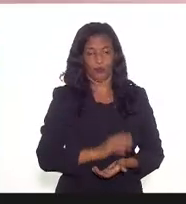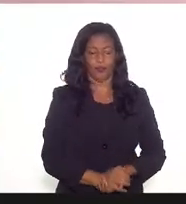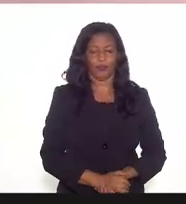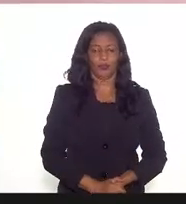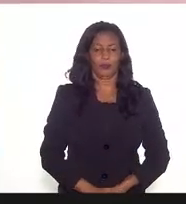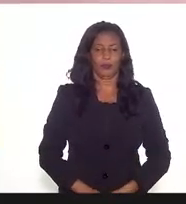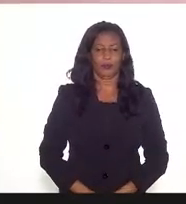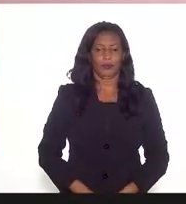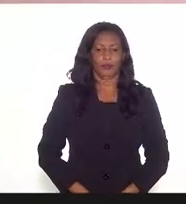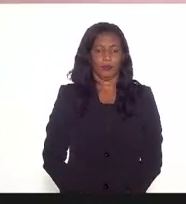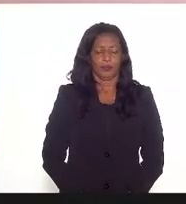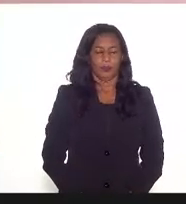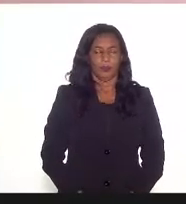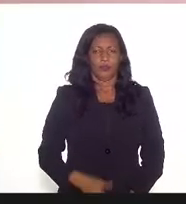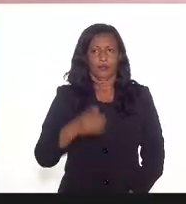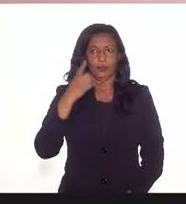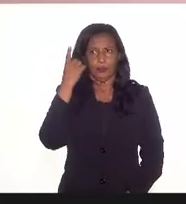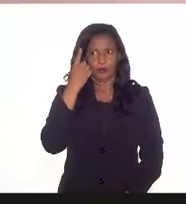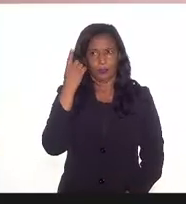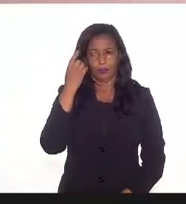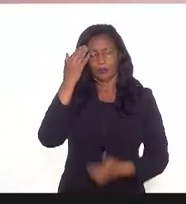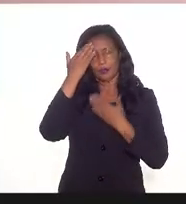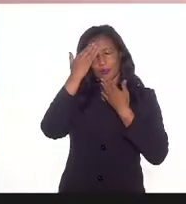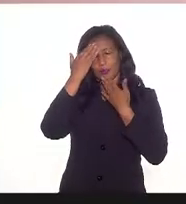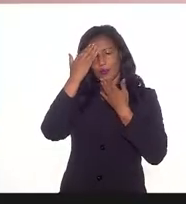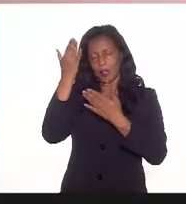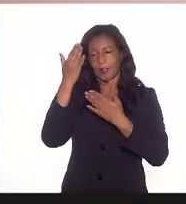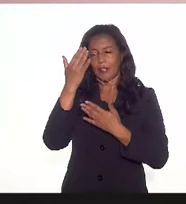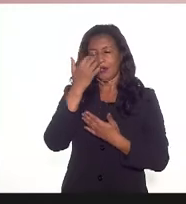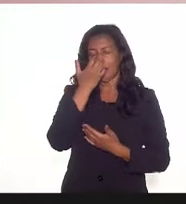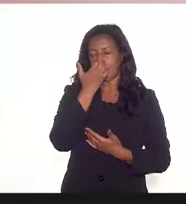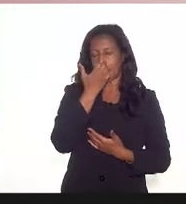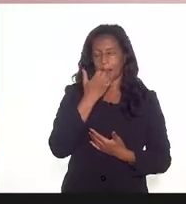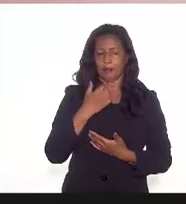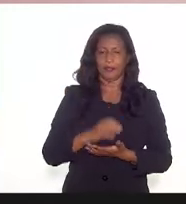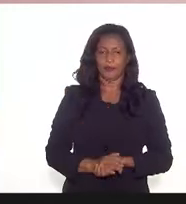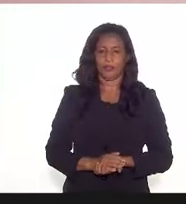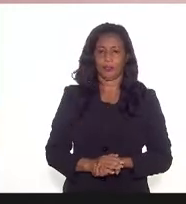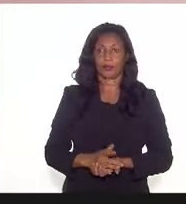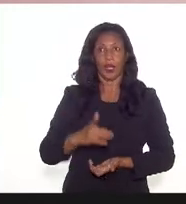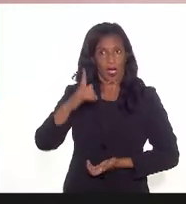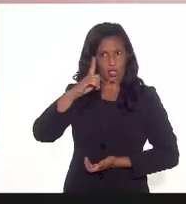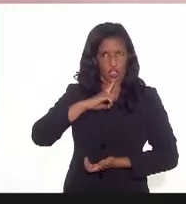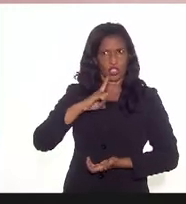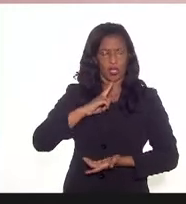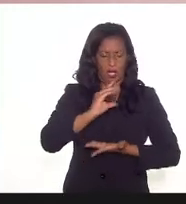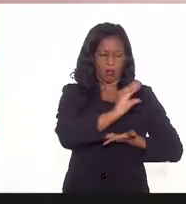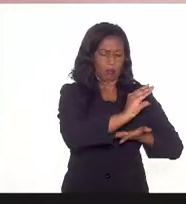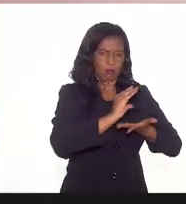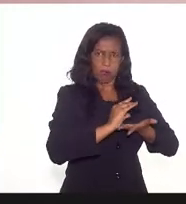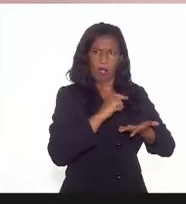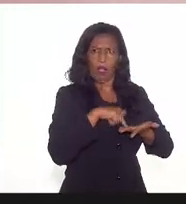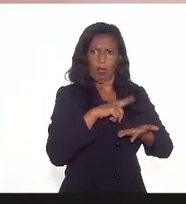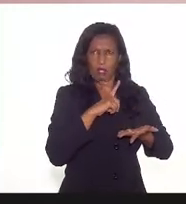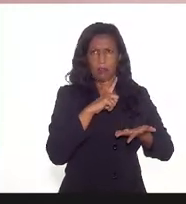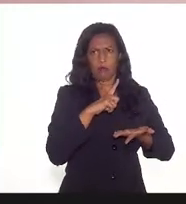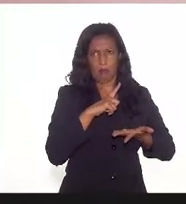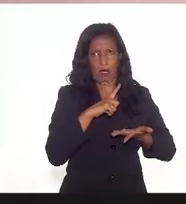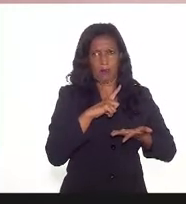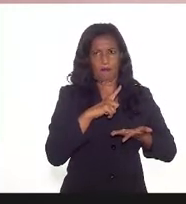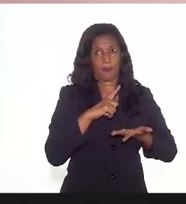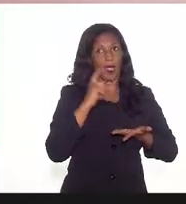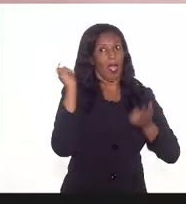Deputado, agradeço as palavras. A gente, enfim, como eu expliquei antes, a gente tem a fonte de recursos, é sempre a mesma. A gente pode criar produtos para